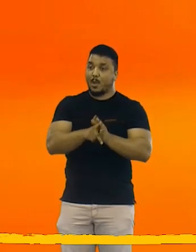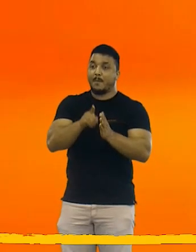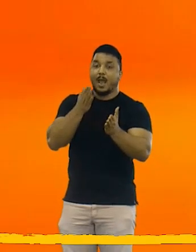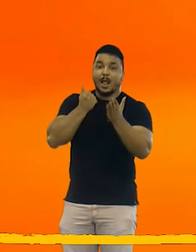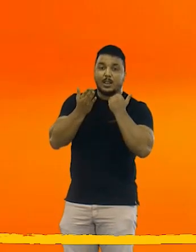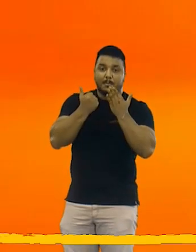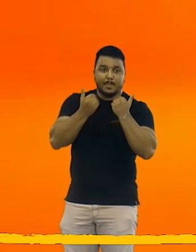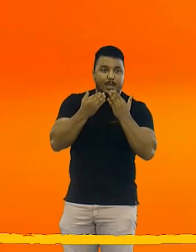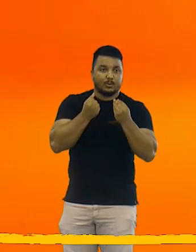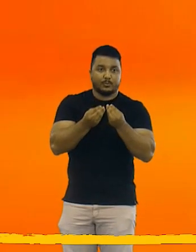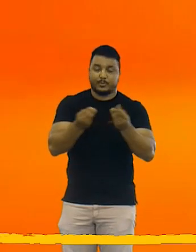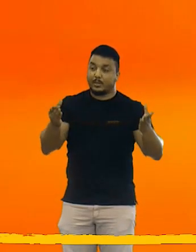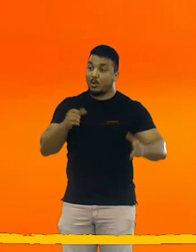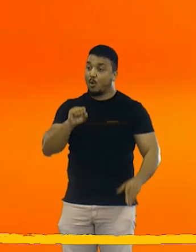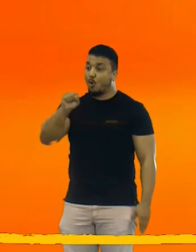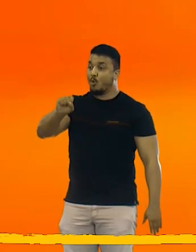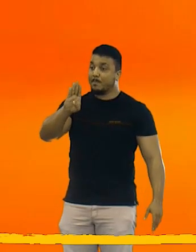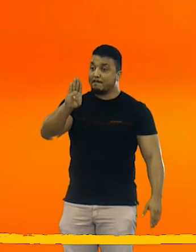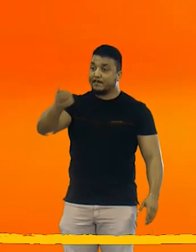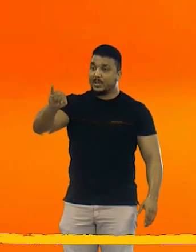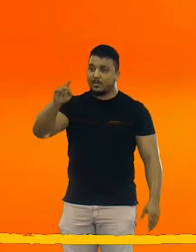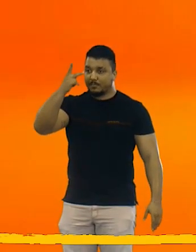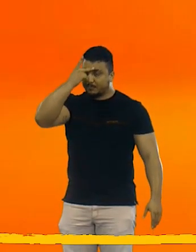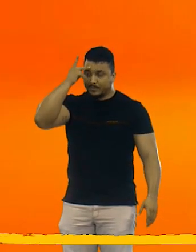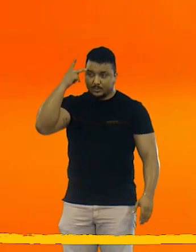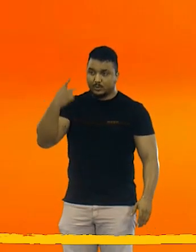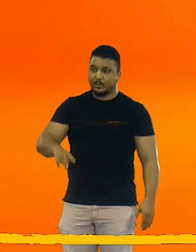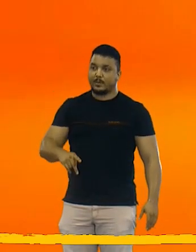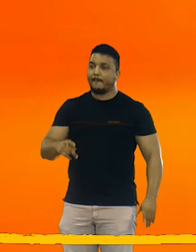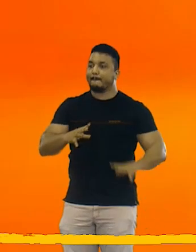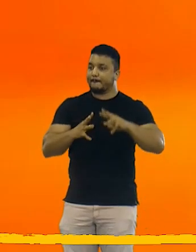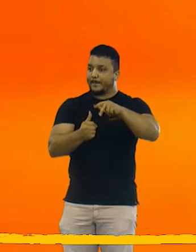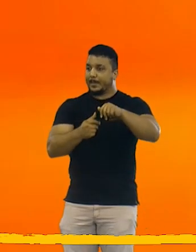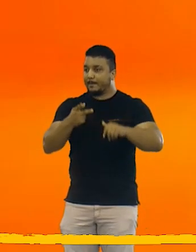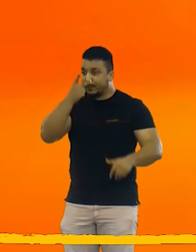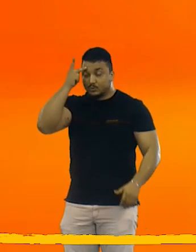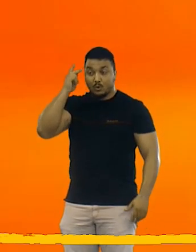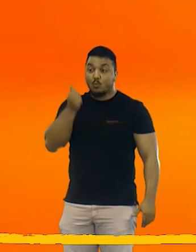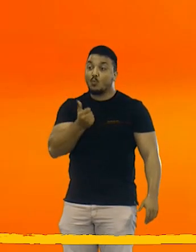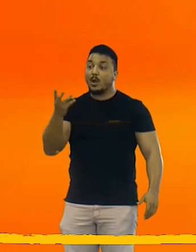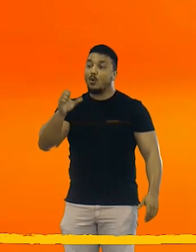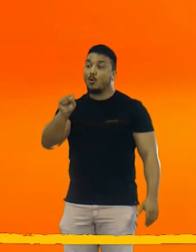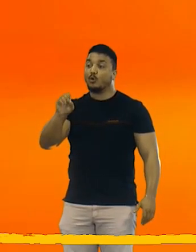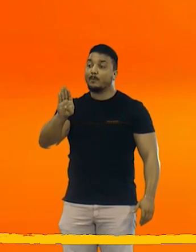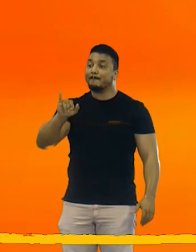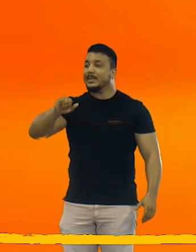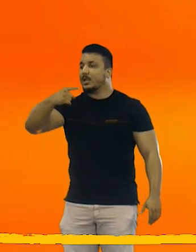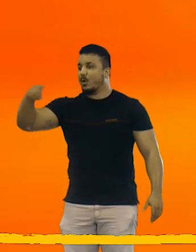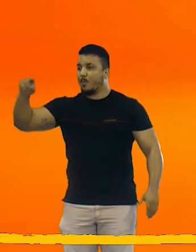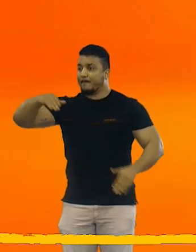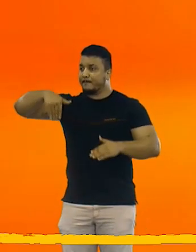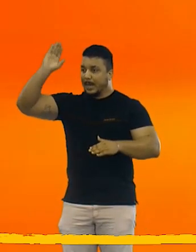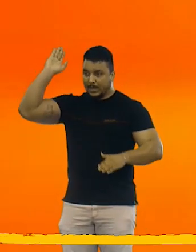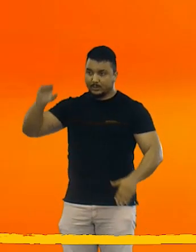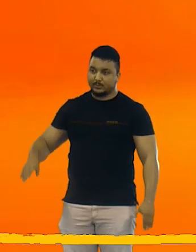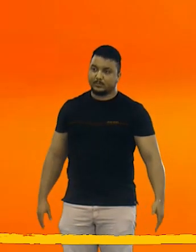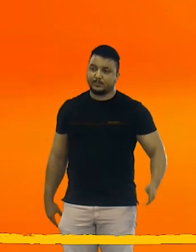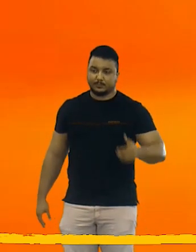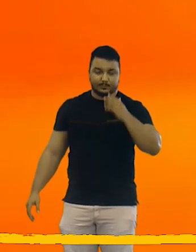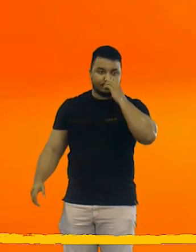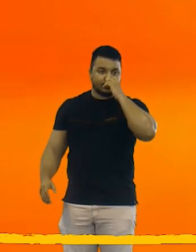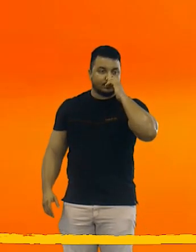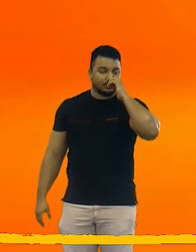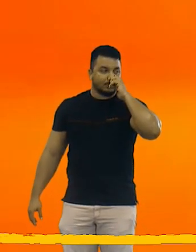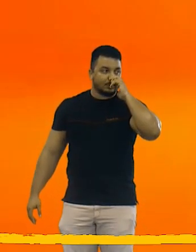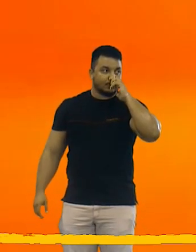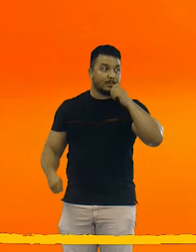Galera, com mais de 8 bilhões de pessoas no planeta, obviamente que a importância da produção de alimentos tende a crescer. Tudo